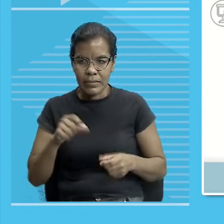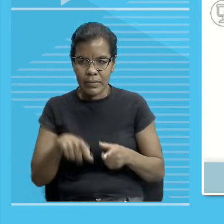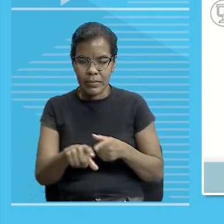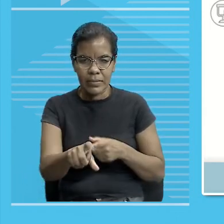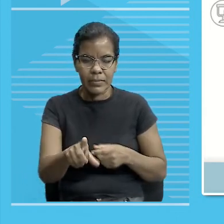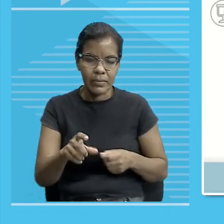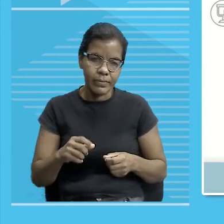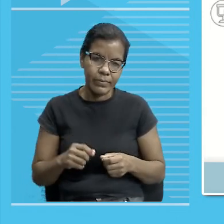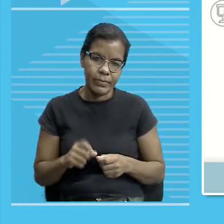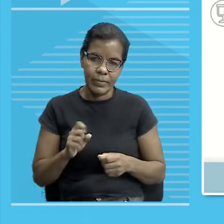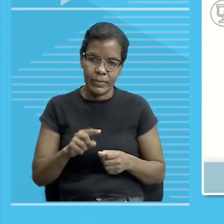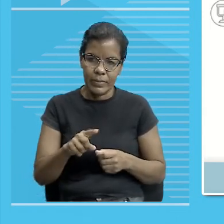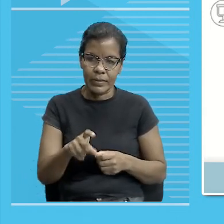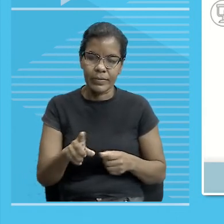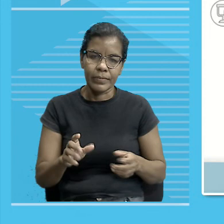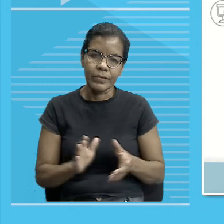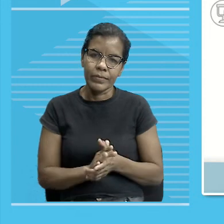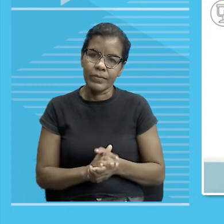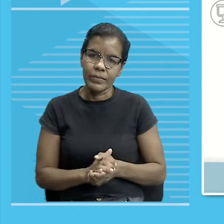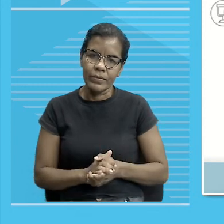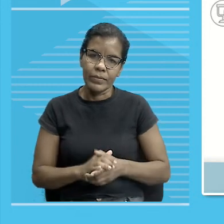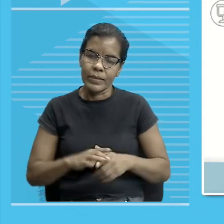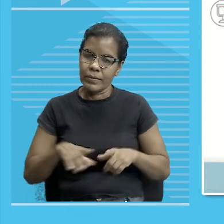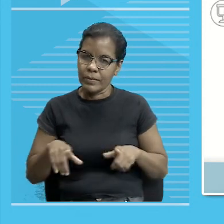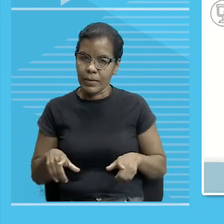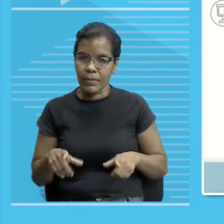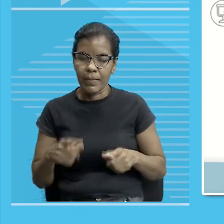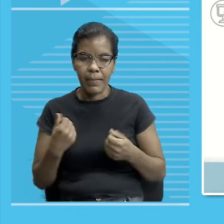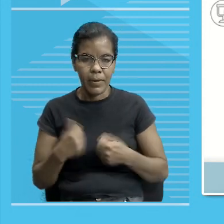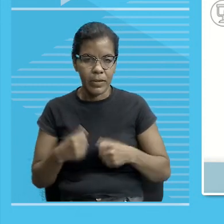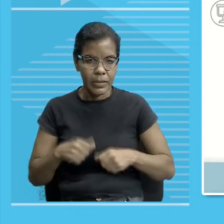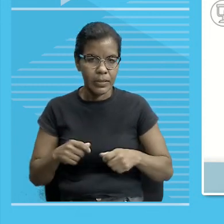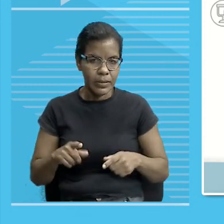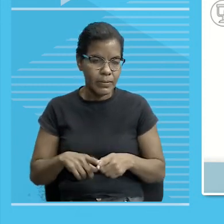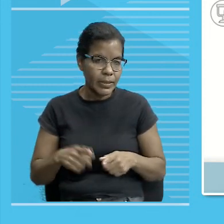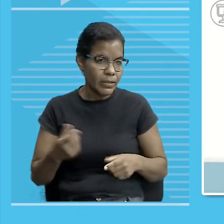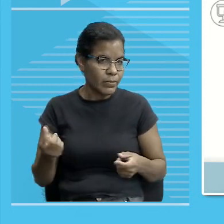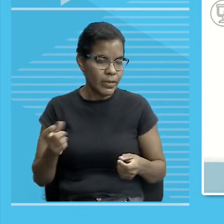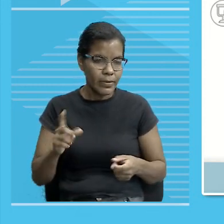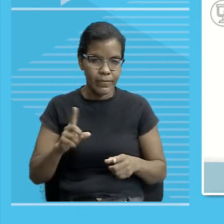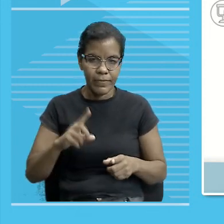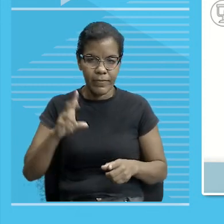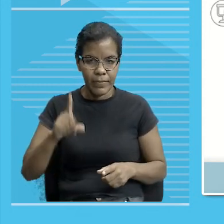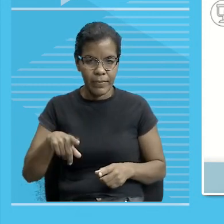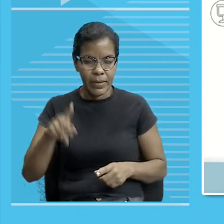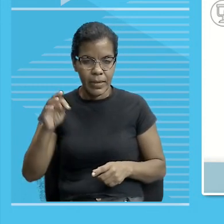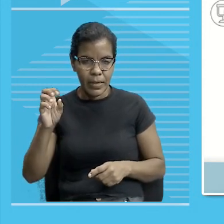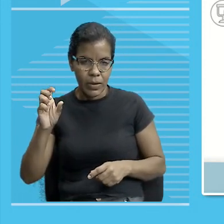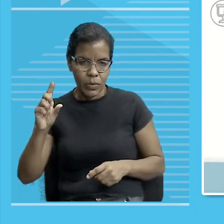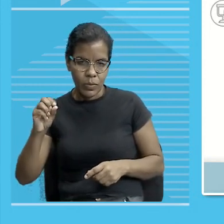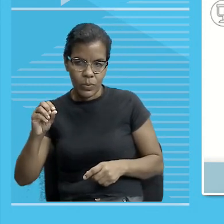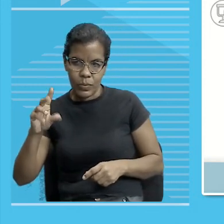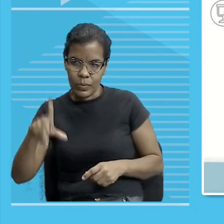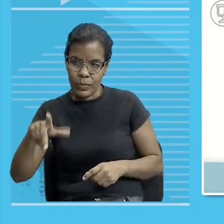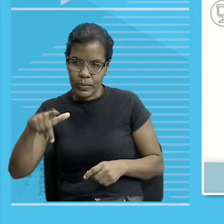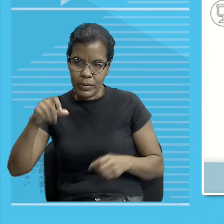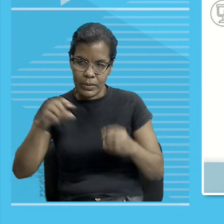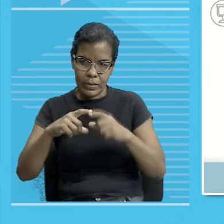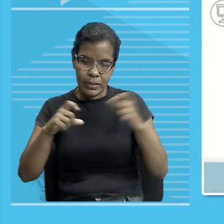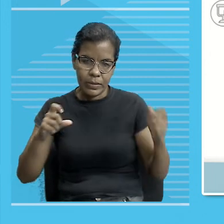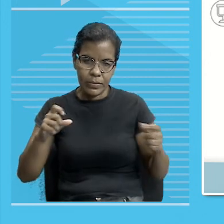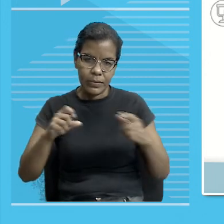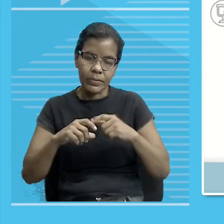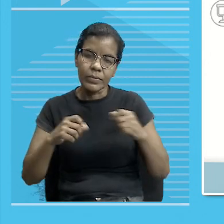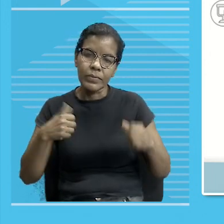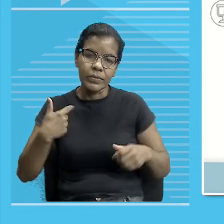coisa, espermatozoide é outra. Se não tem espermatozoide, pode ter sêmen, mas não tem fecundação. Beleza? Essa questão